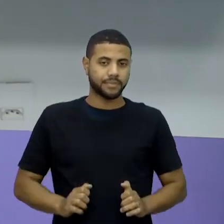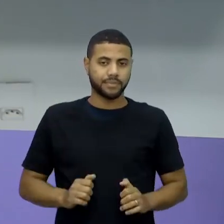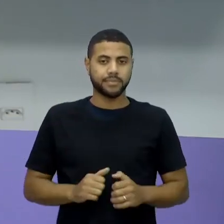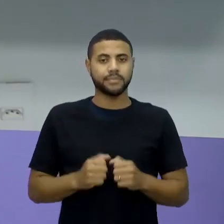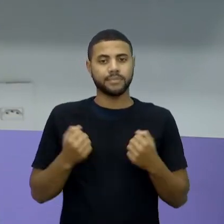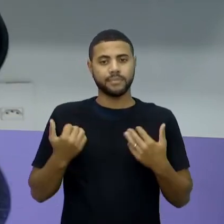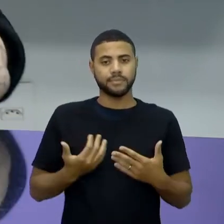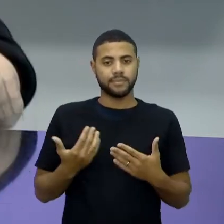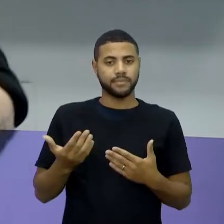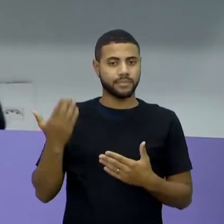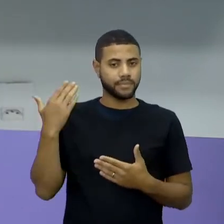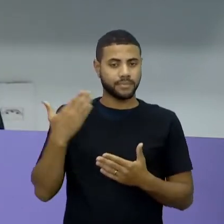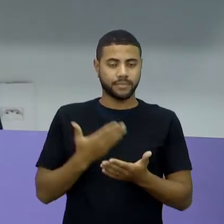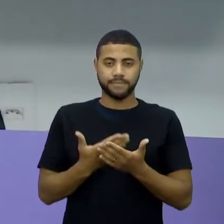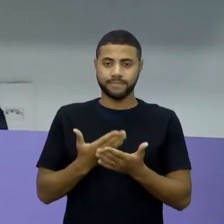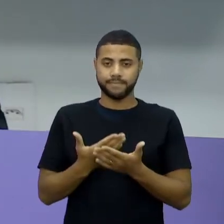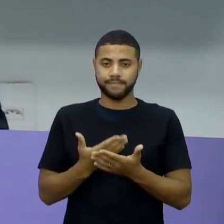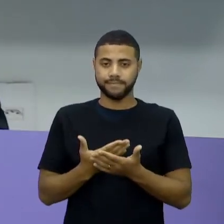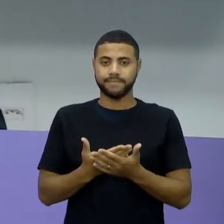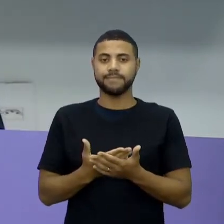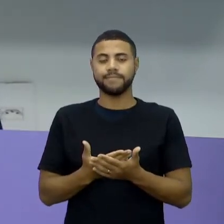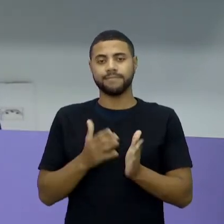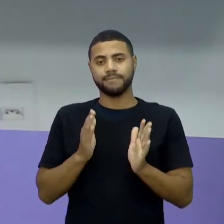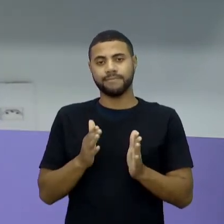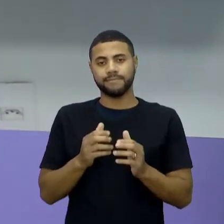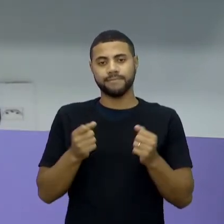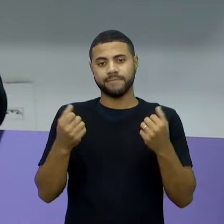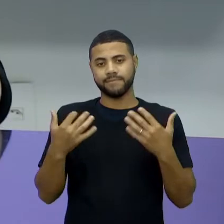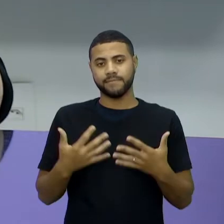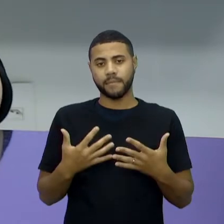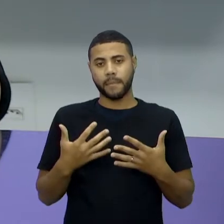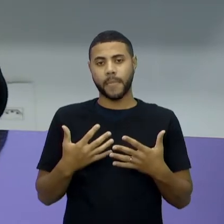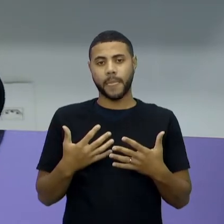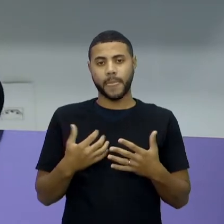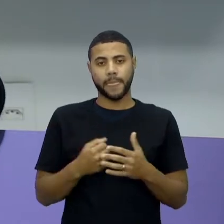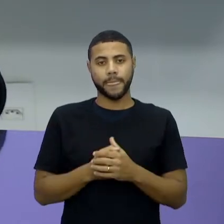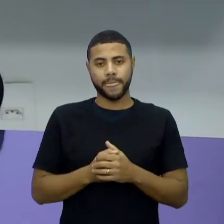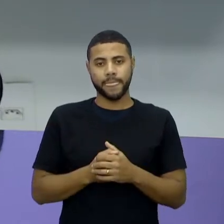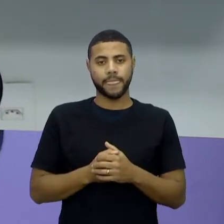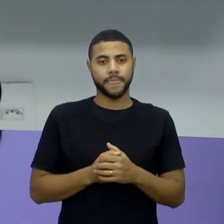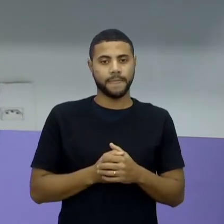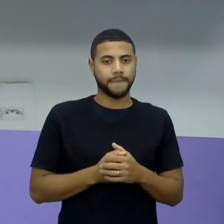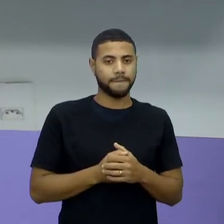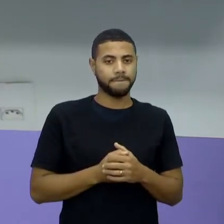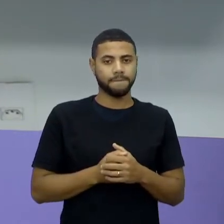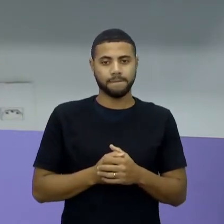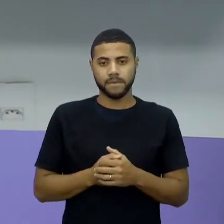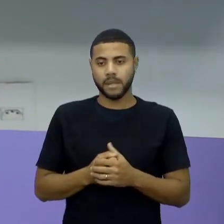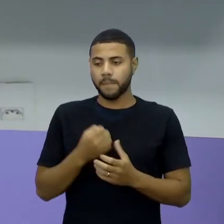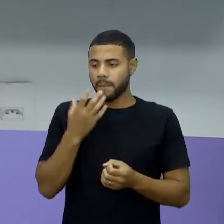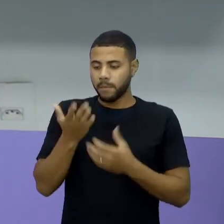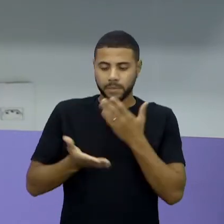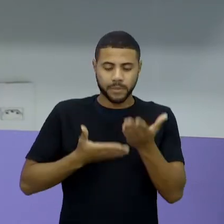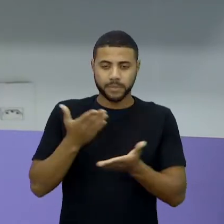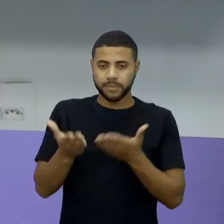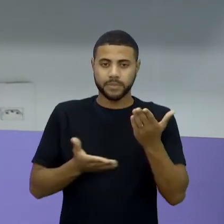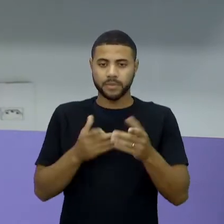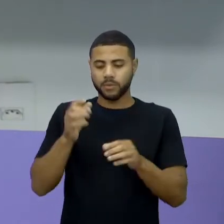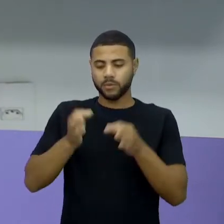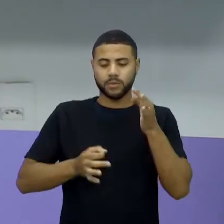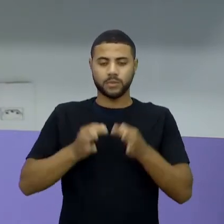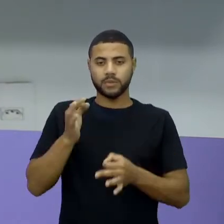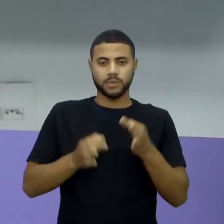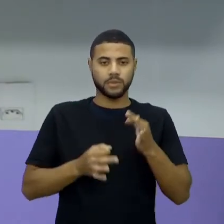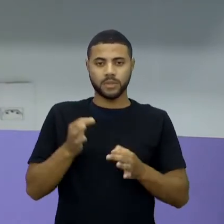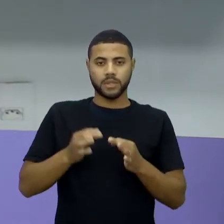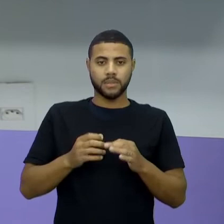viu na aula passada, que consistia, né, na não maleficência, na benevolência, na justiça